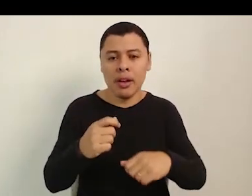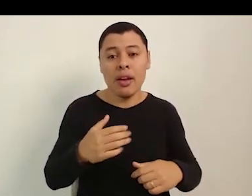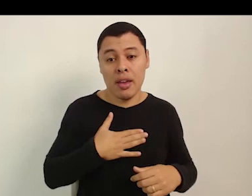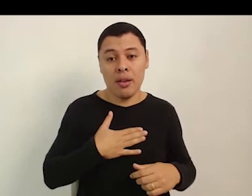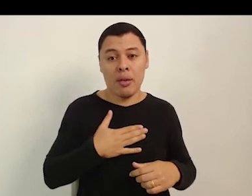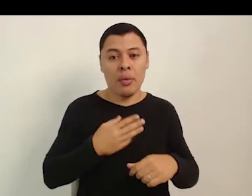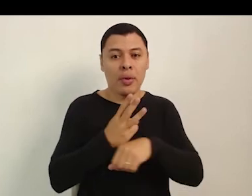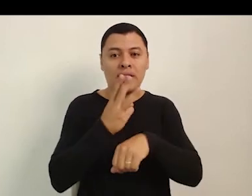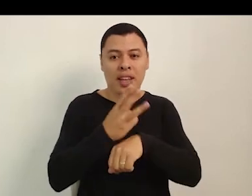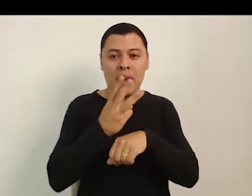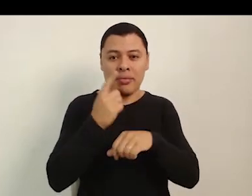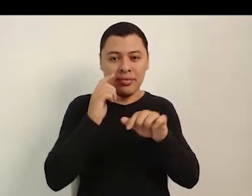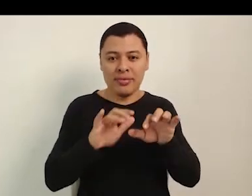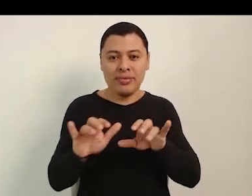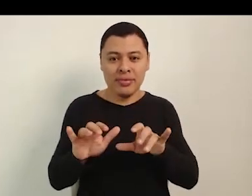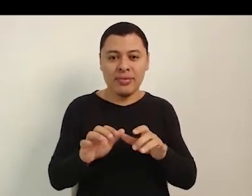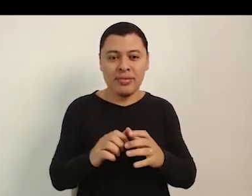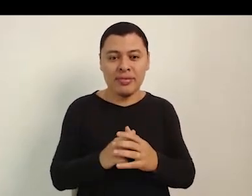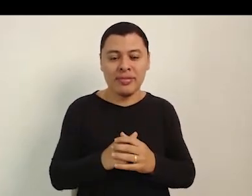WhatsApp. Let's say hi.